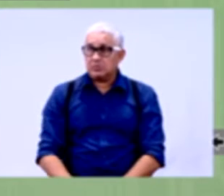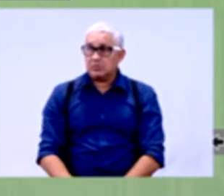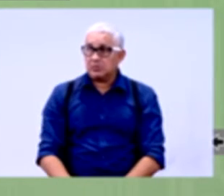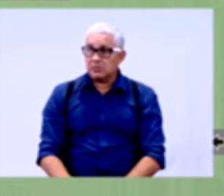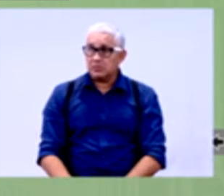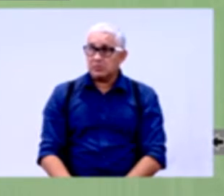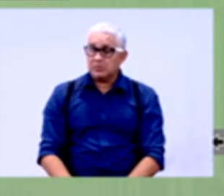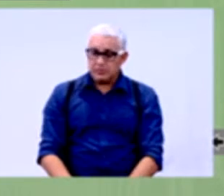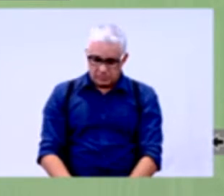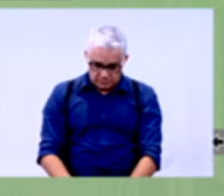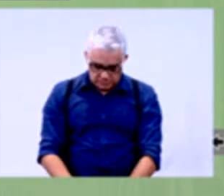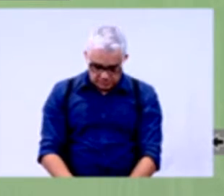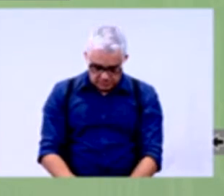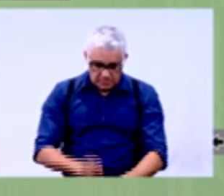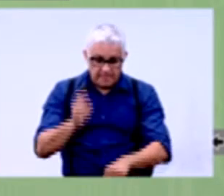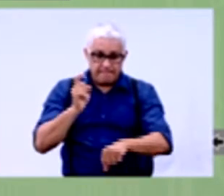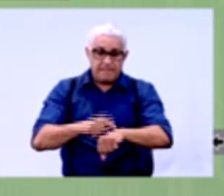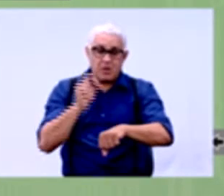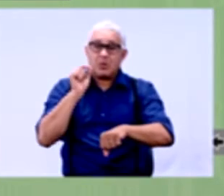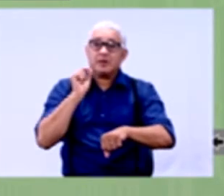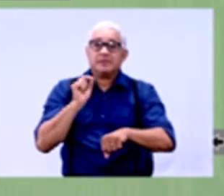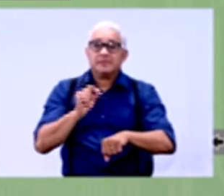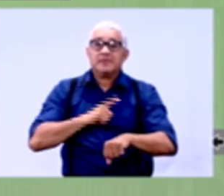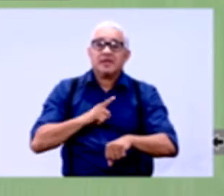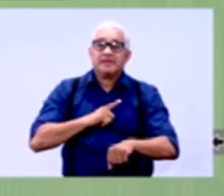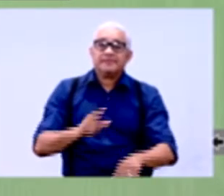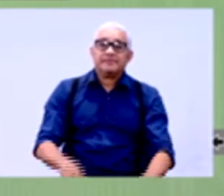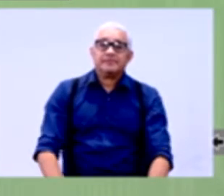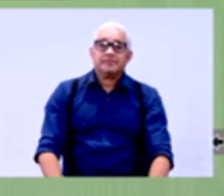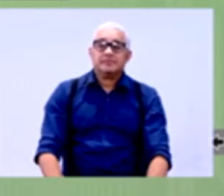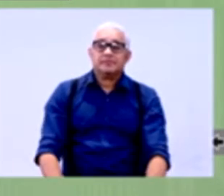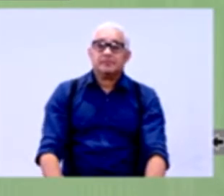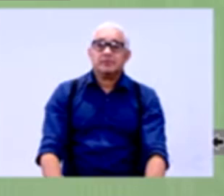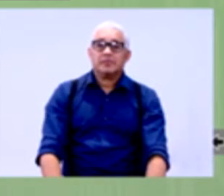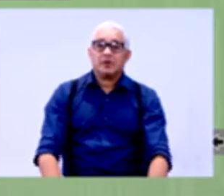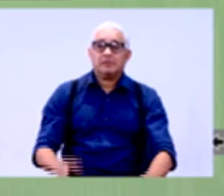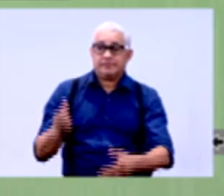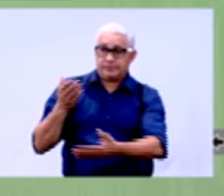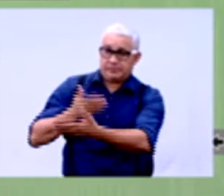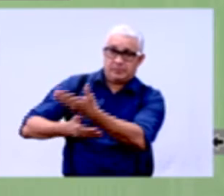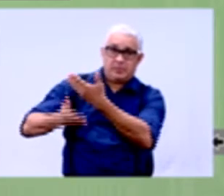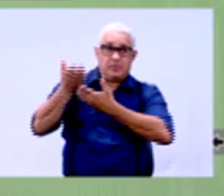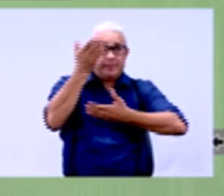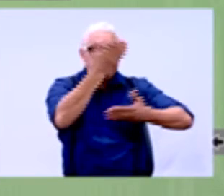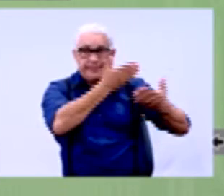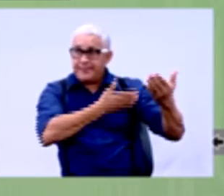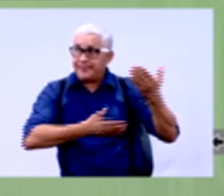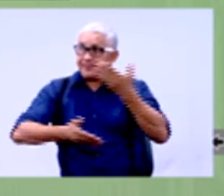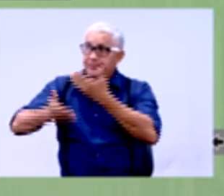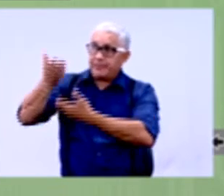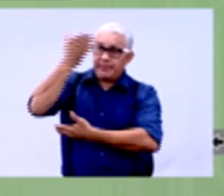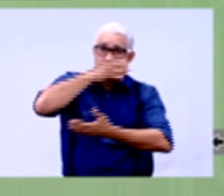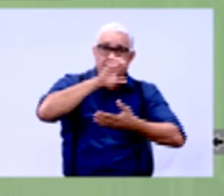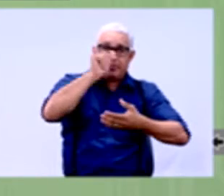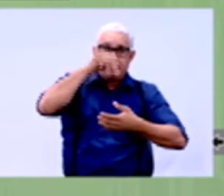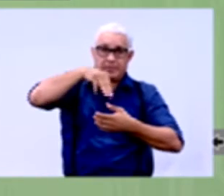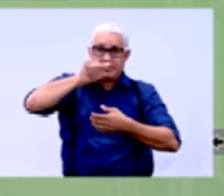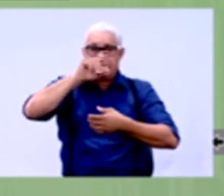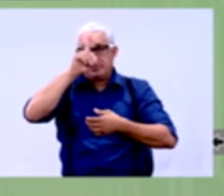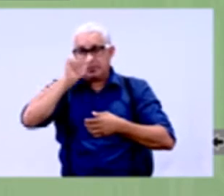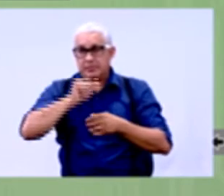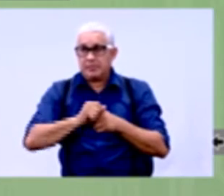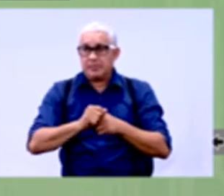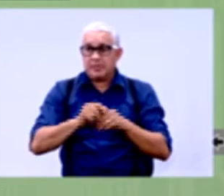E aí, no momento que ele estiver, então, interagindo, né, a camada aqui